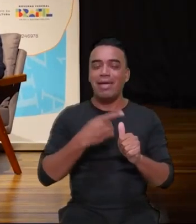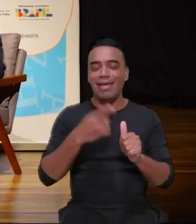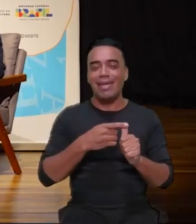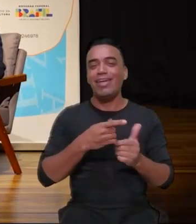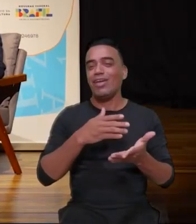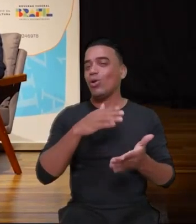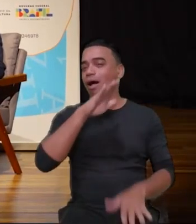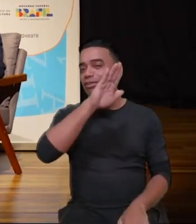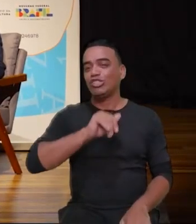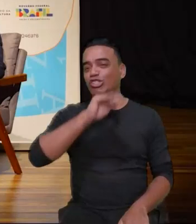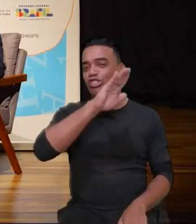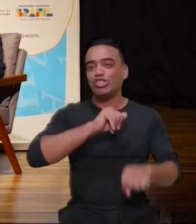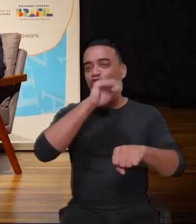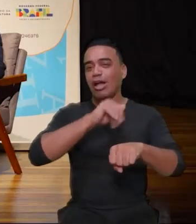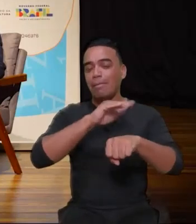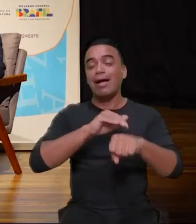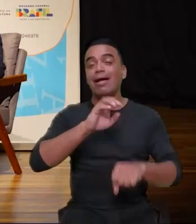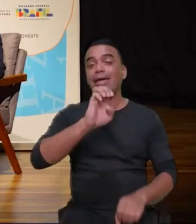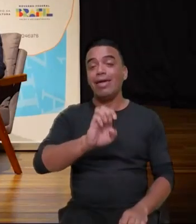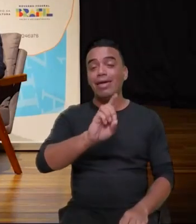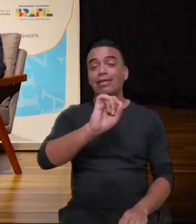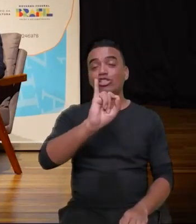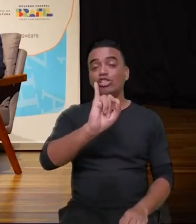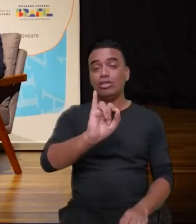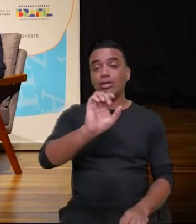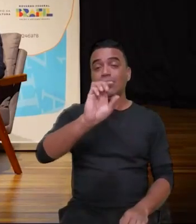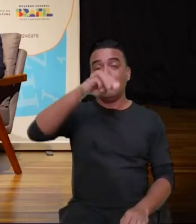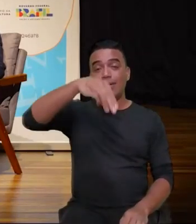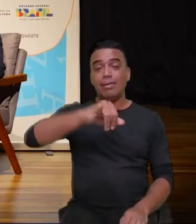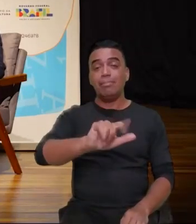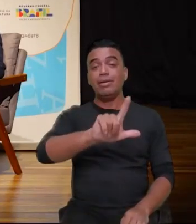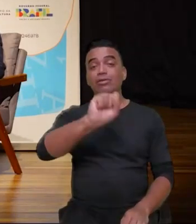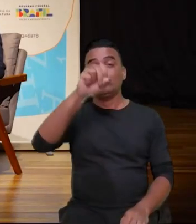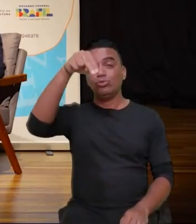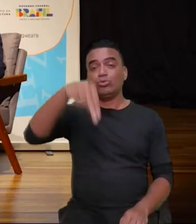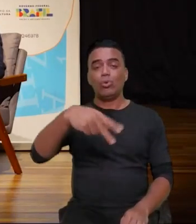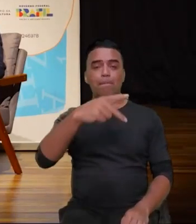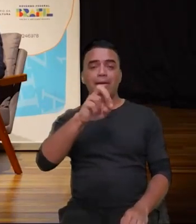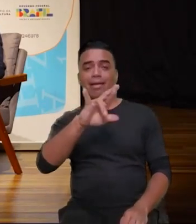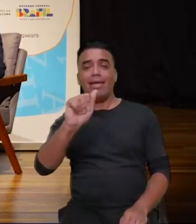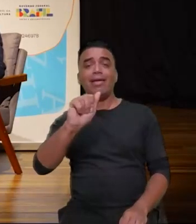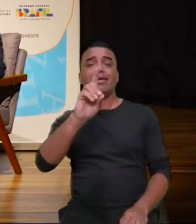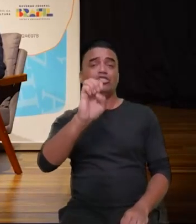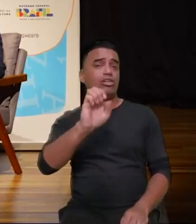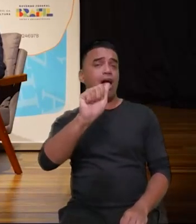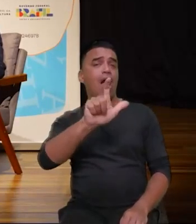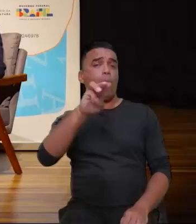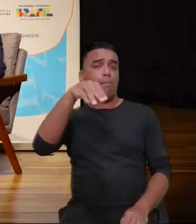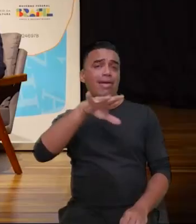essa convocação é Edmilson Pereira de Almeida, numa entrevista.